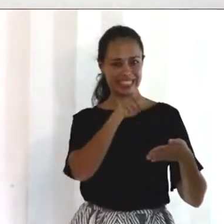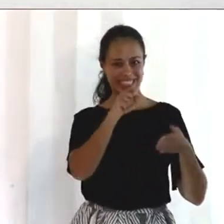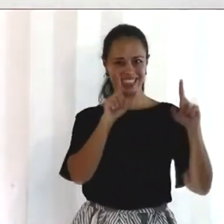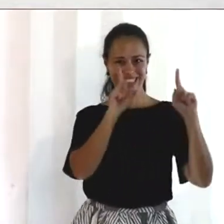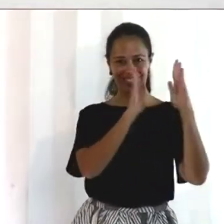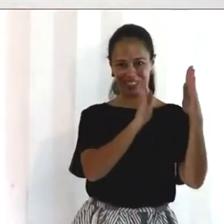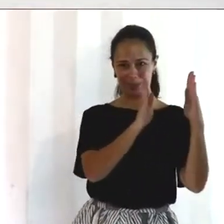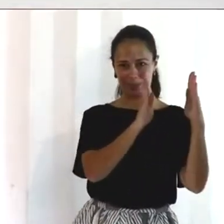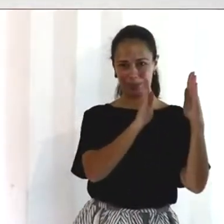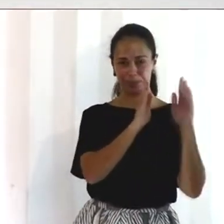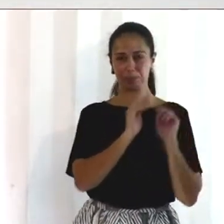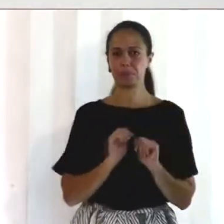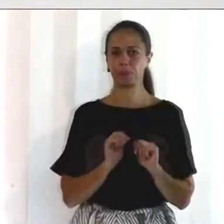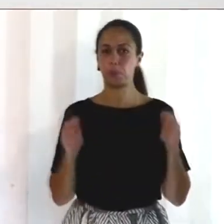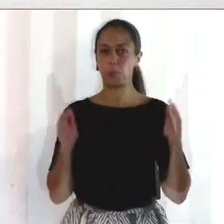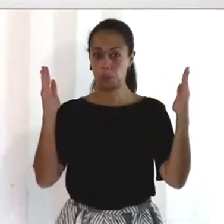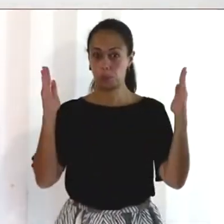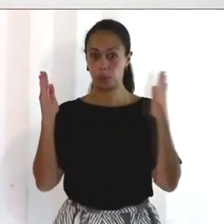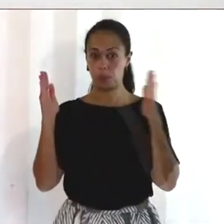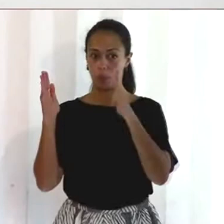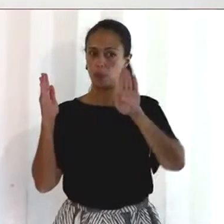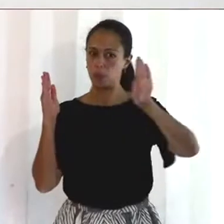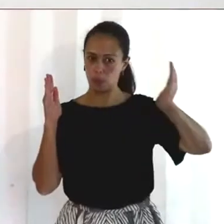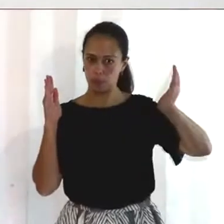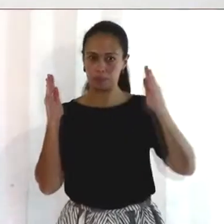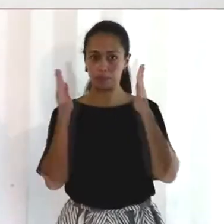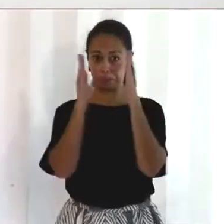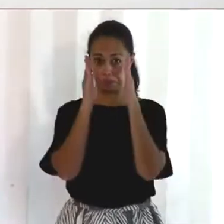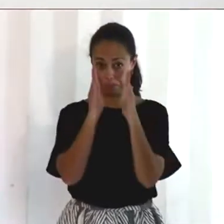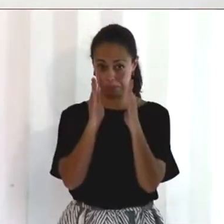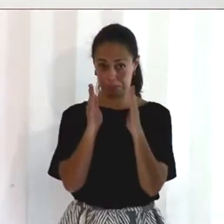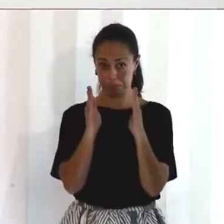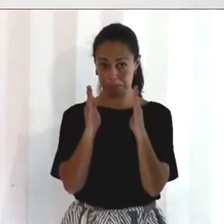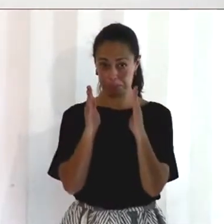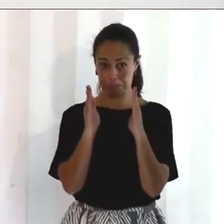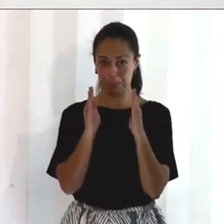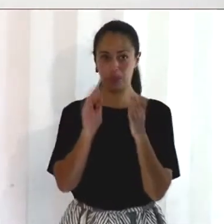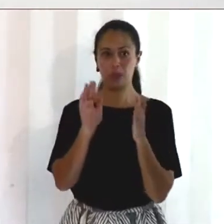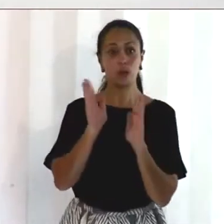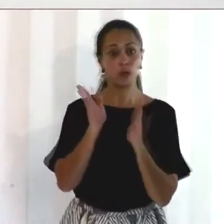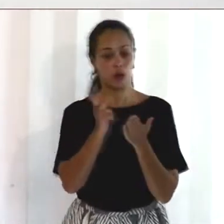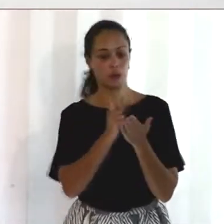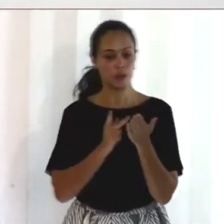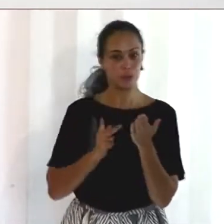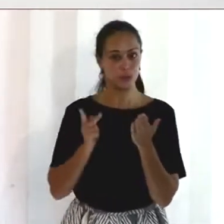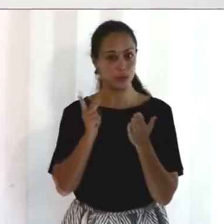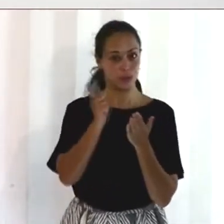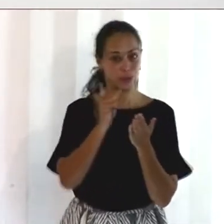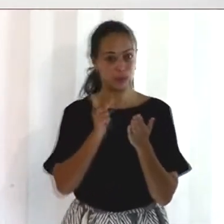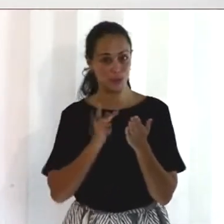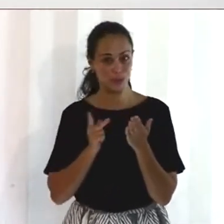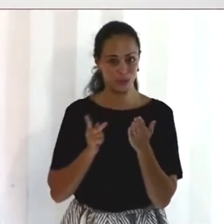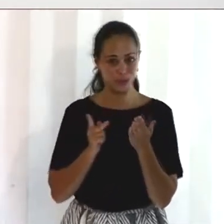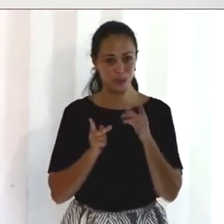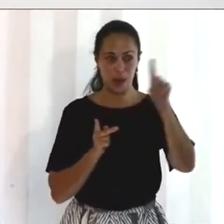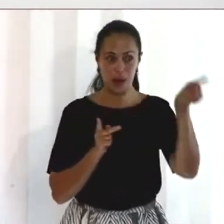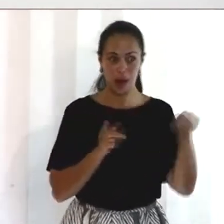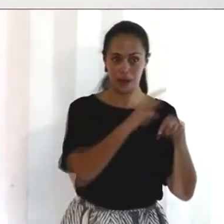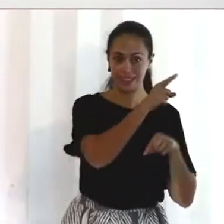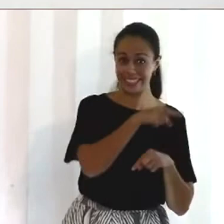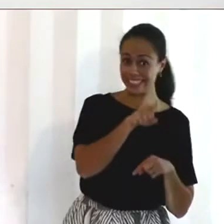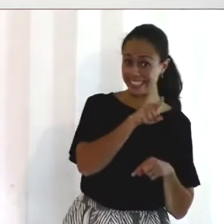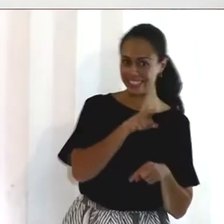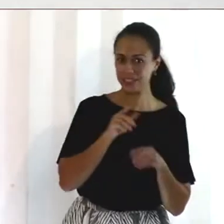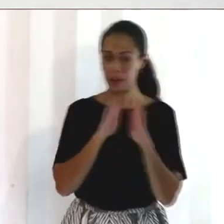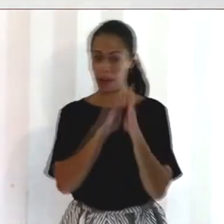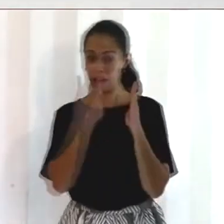página. No meio da página, que vocês estão já começando a rabiscar, já estão fazendo o sorriso,